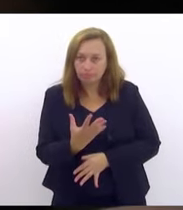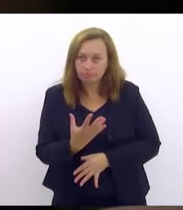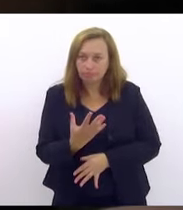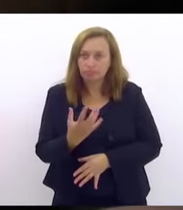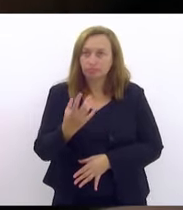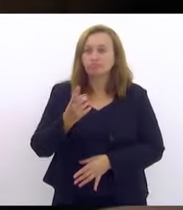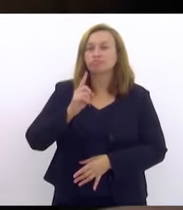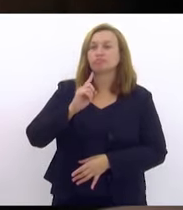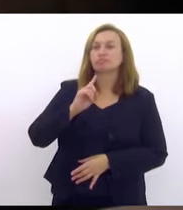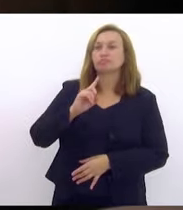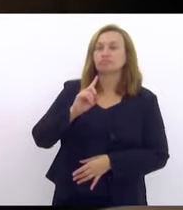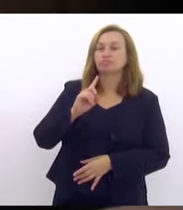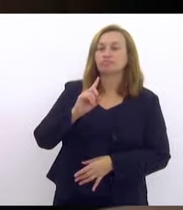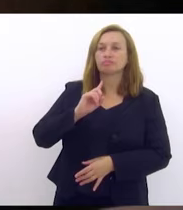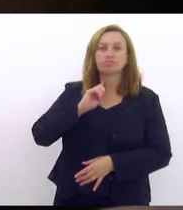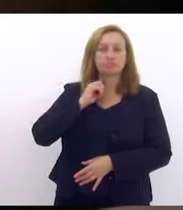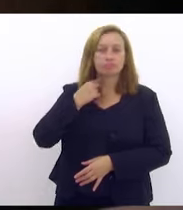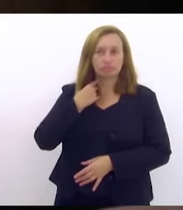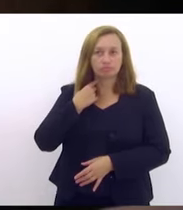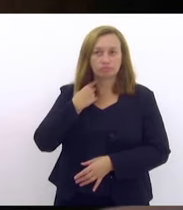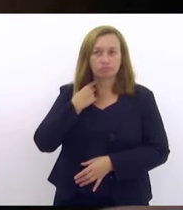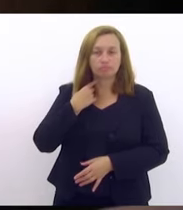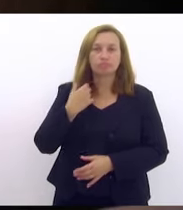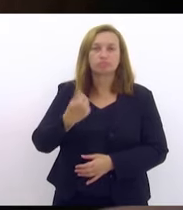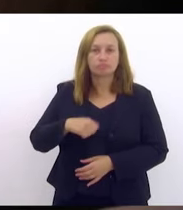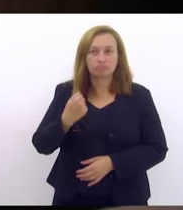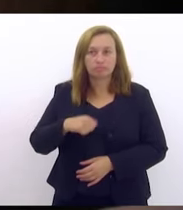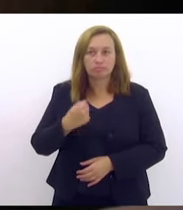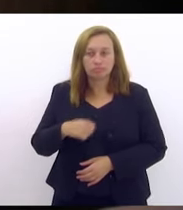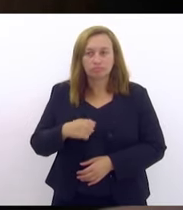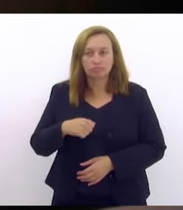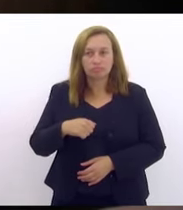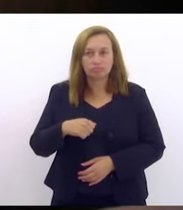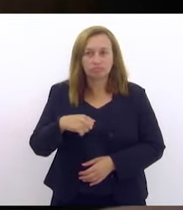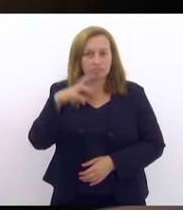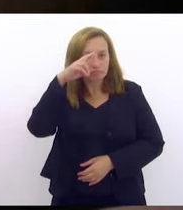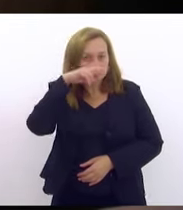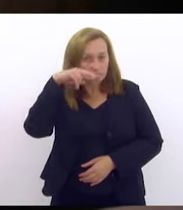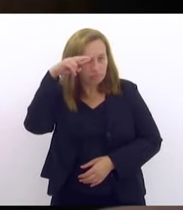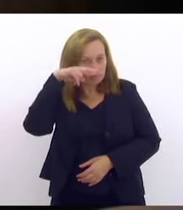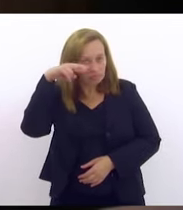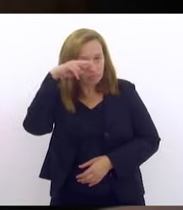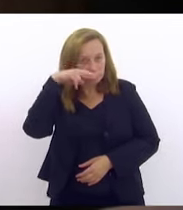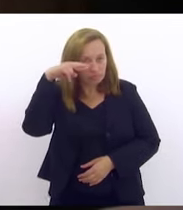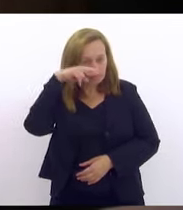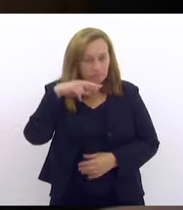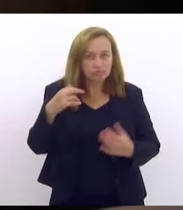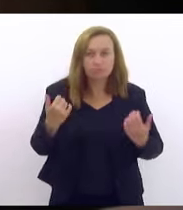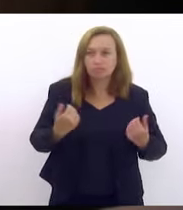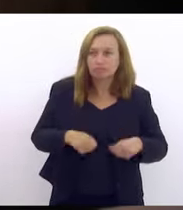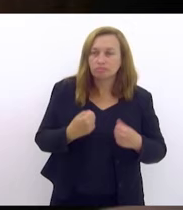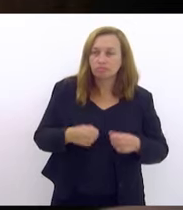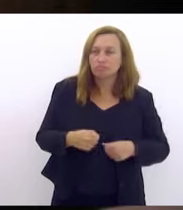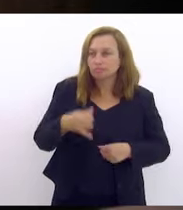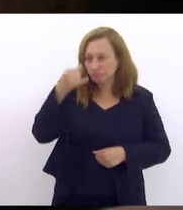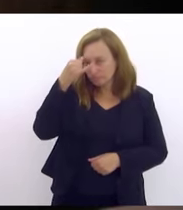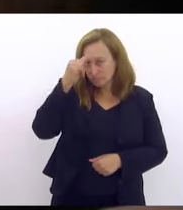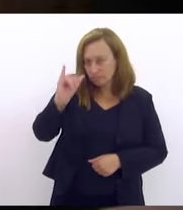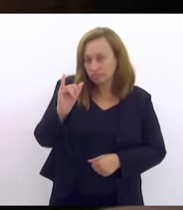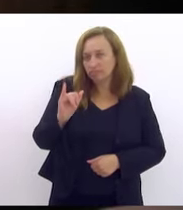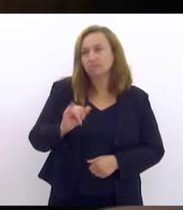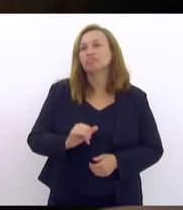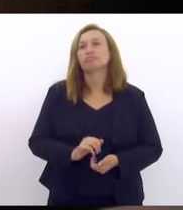poluente banque a atividade de fiscalização necessária, inclusive para prevenir e